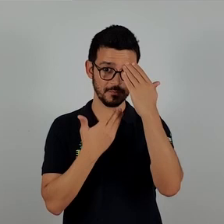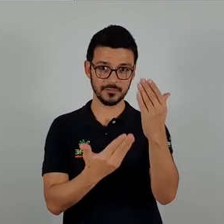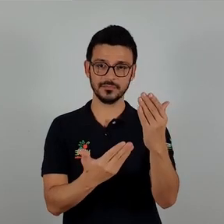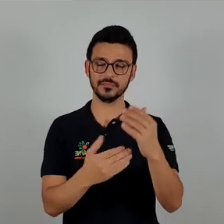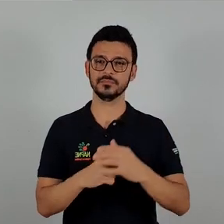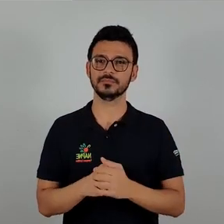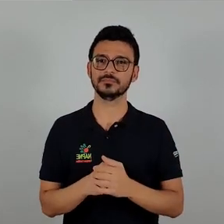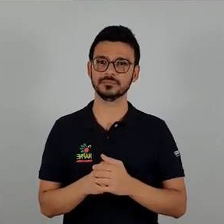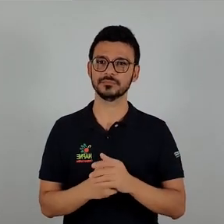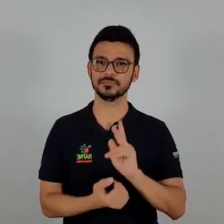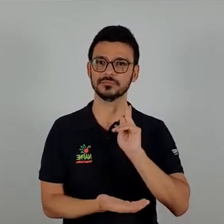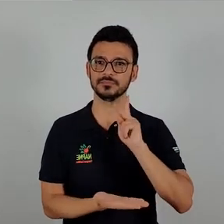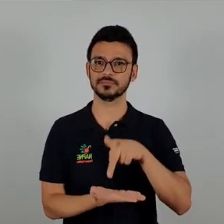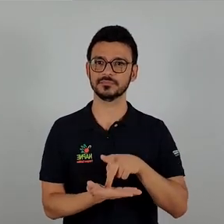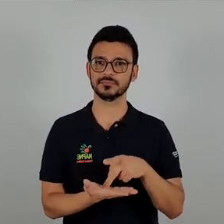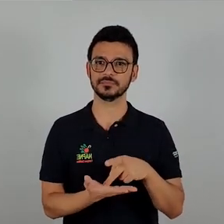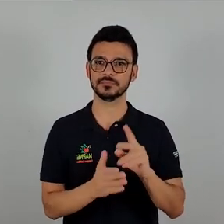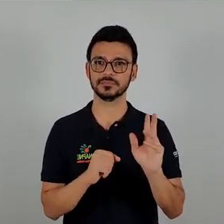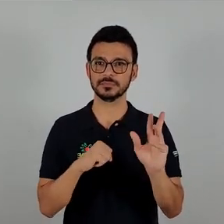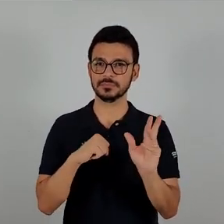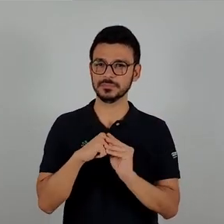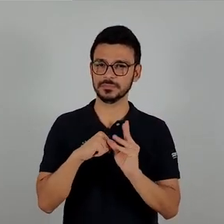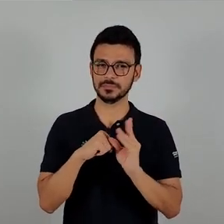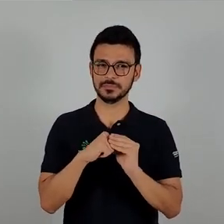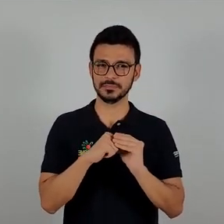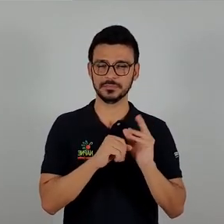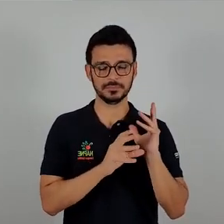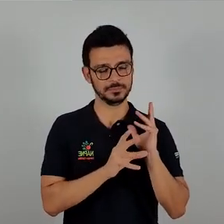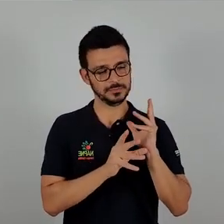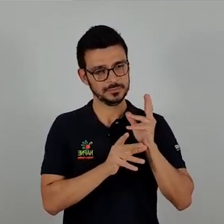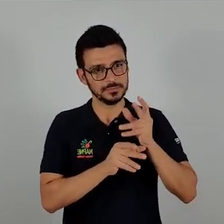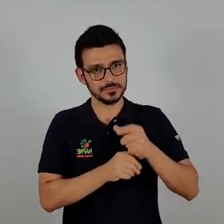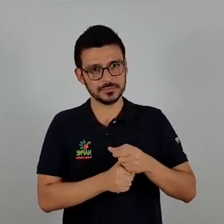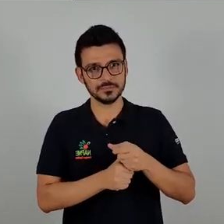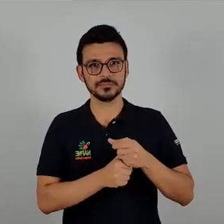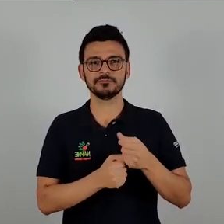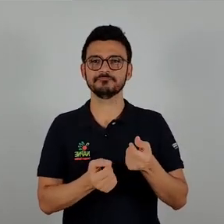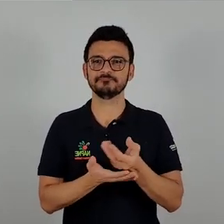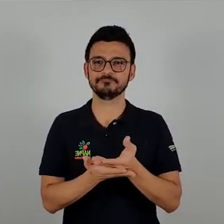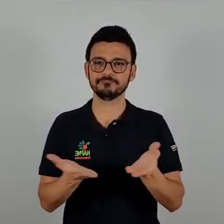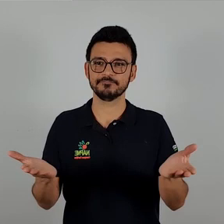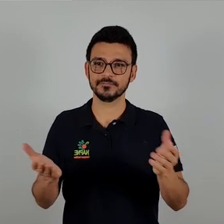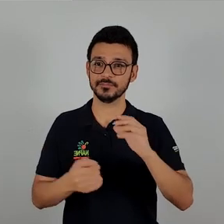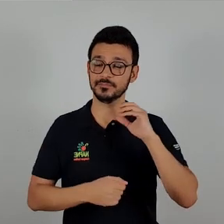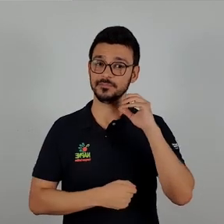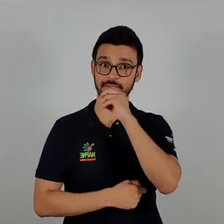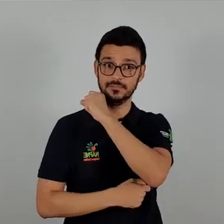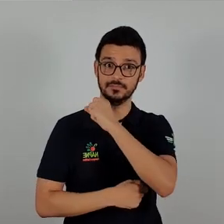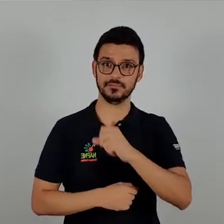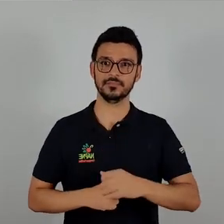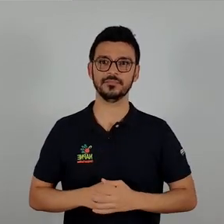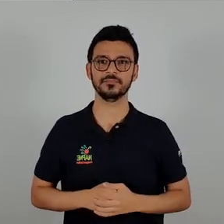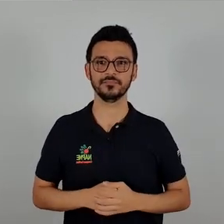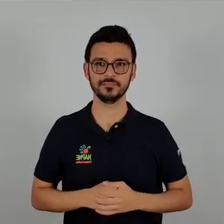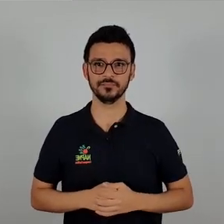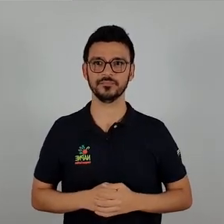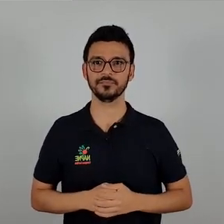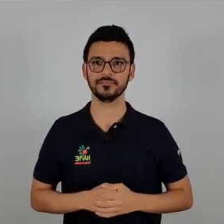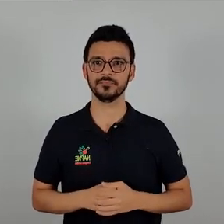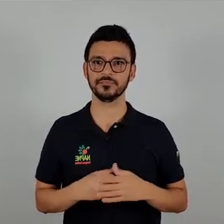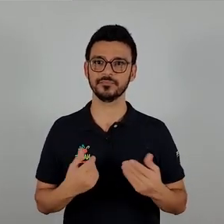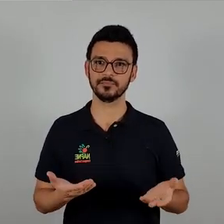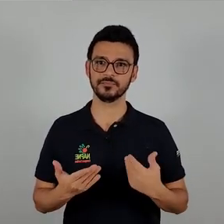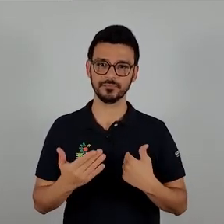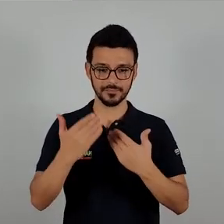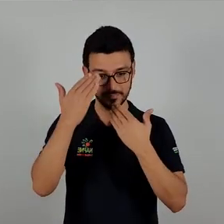sua presença aí. Ó, já tem tem uma cliente nova, que é a Célia, vai consultar para a Mel e